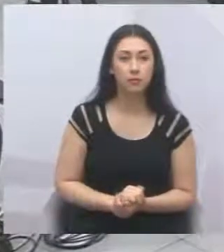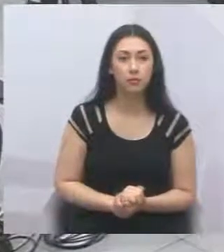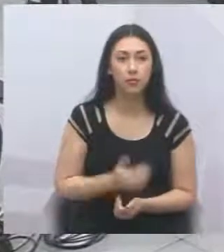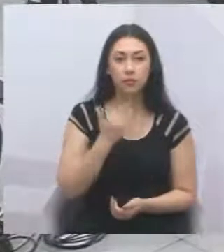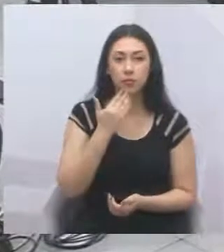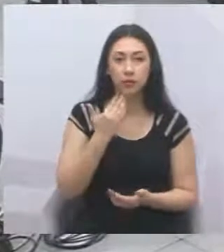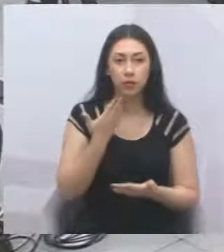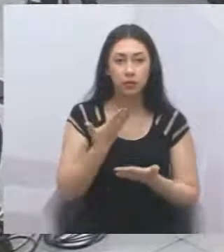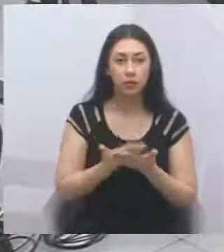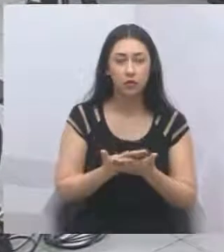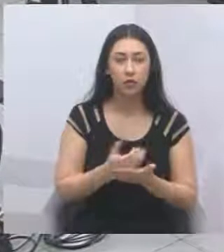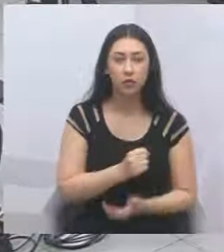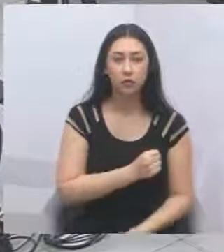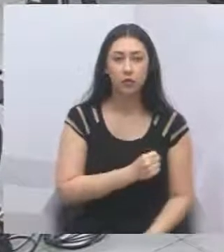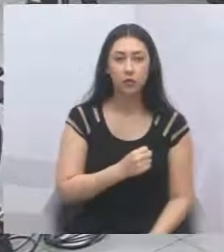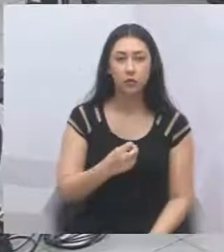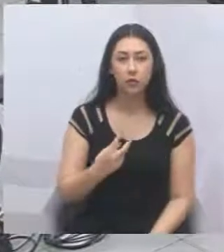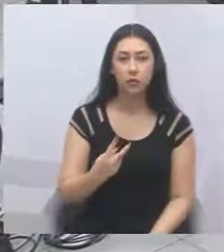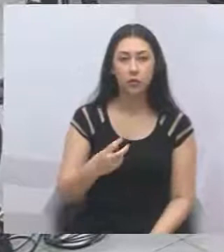Requerimento